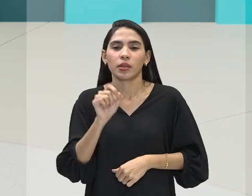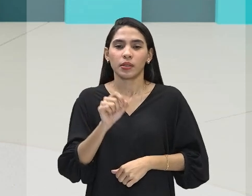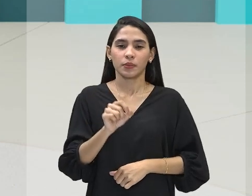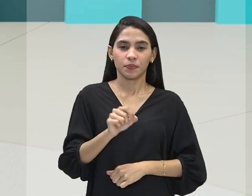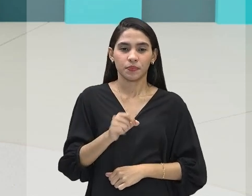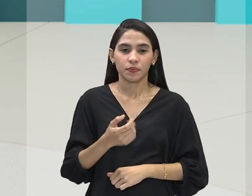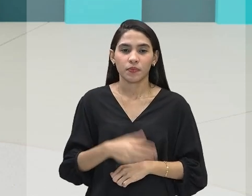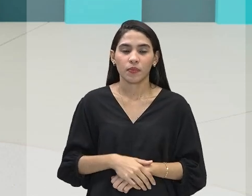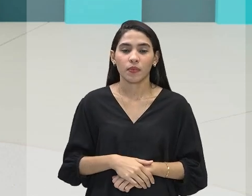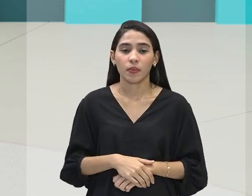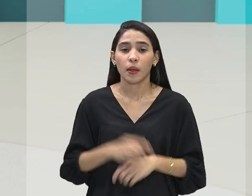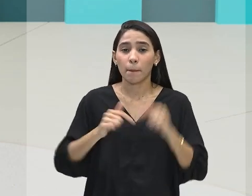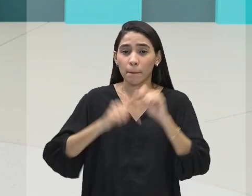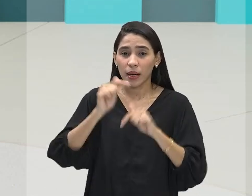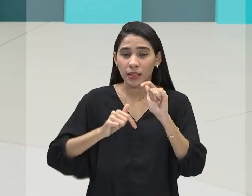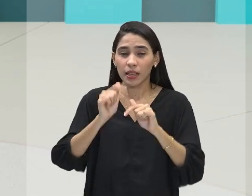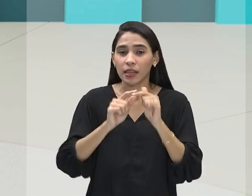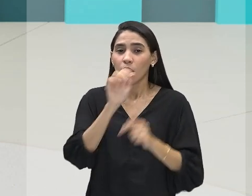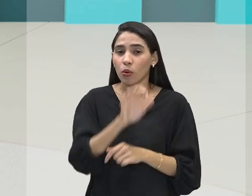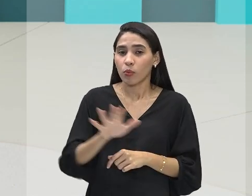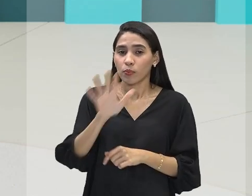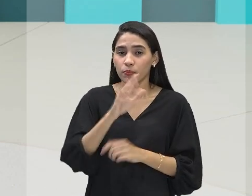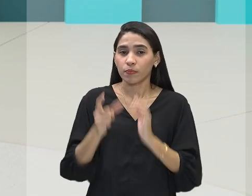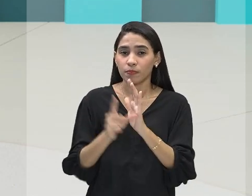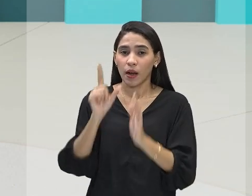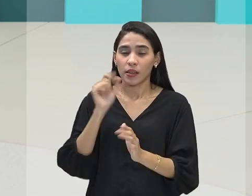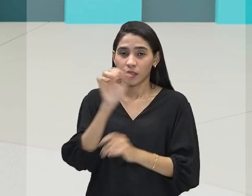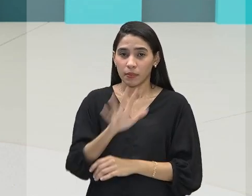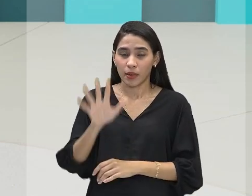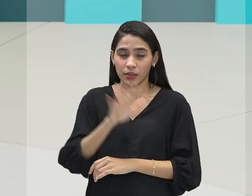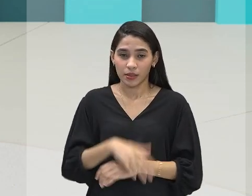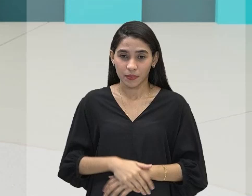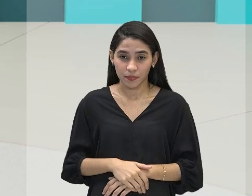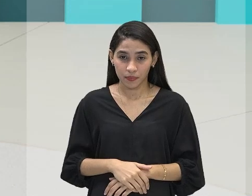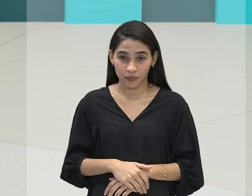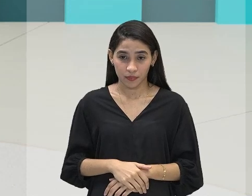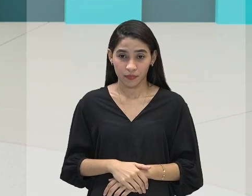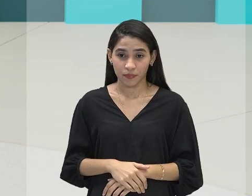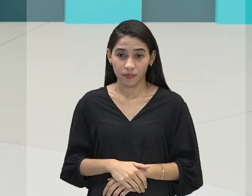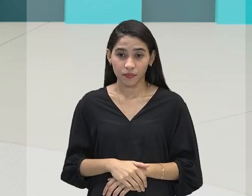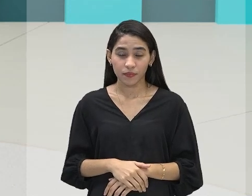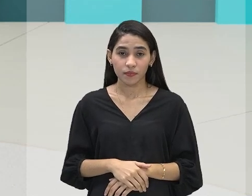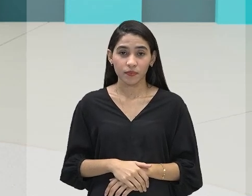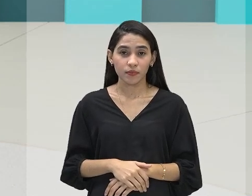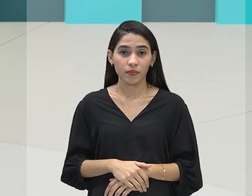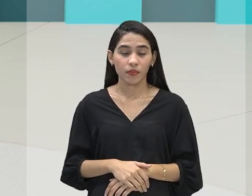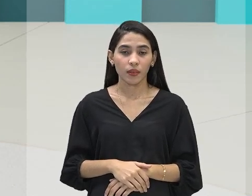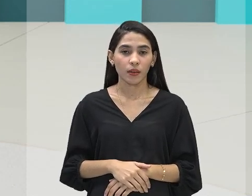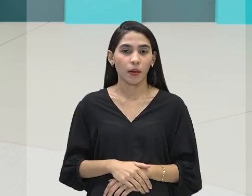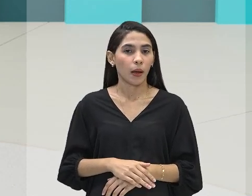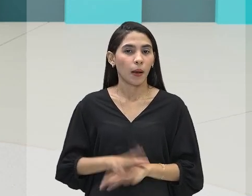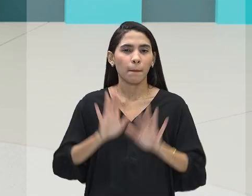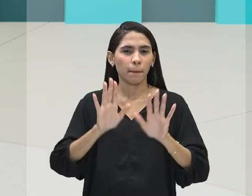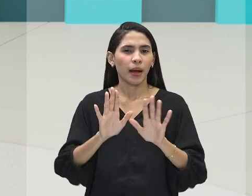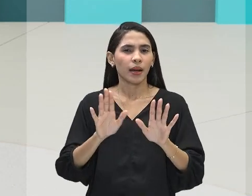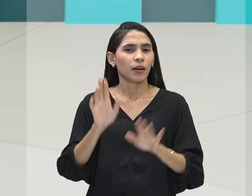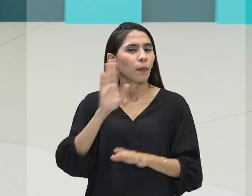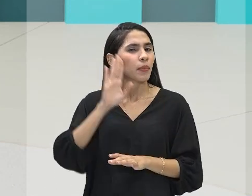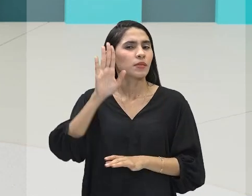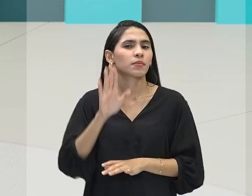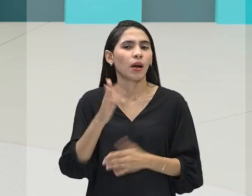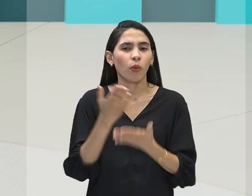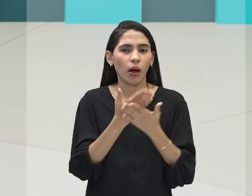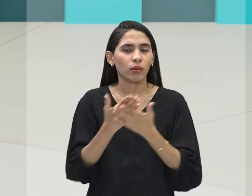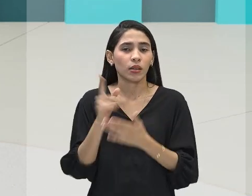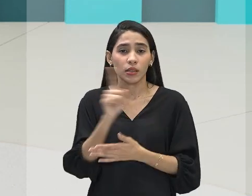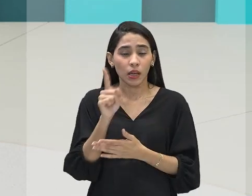alguns desses implementos que apareceram na imagem para a gente. Mas esse não foi o ápice da nossa aula. Esses dois